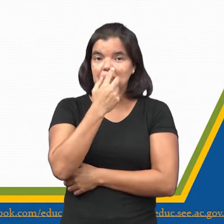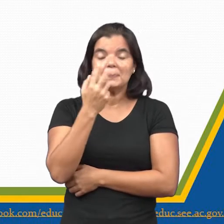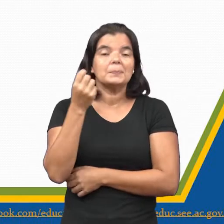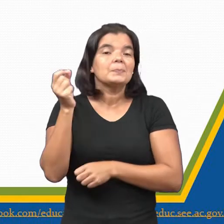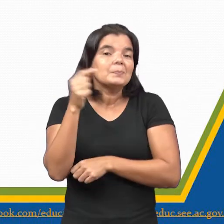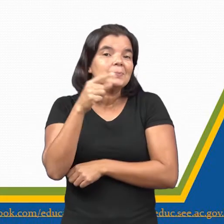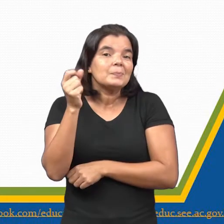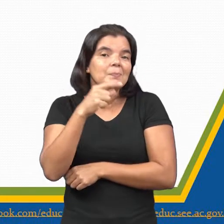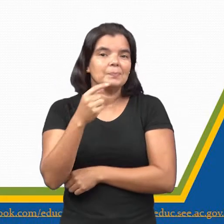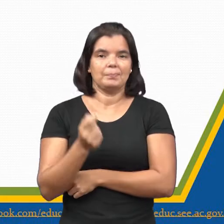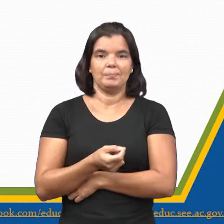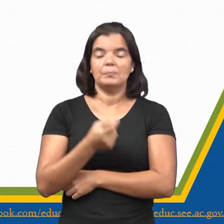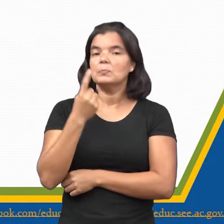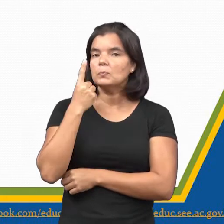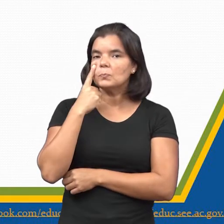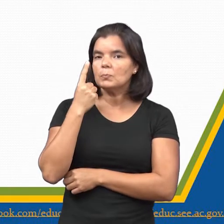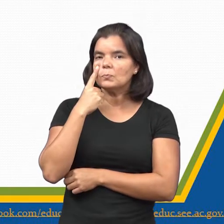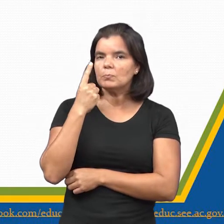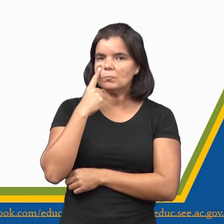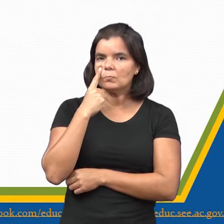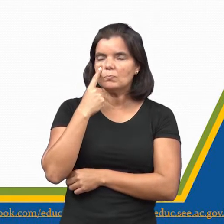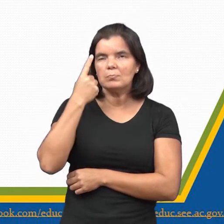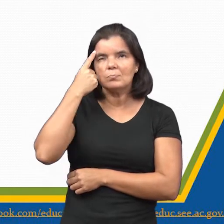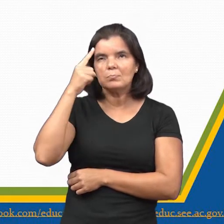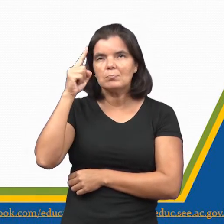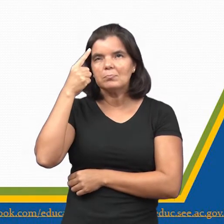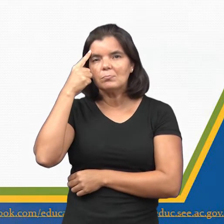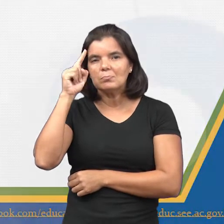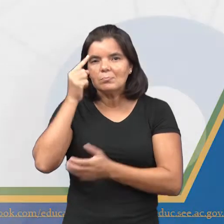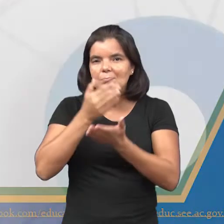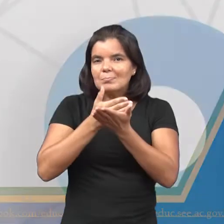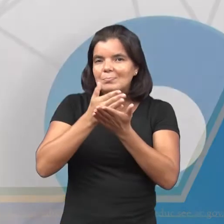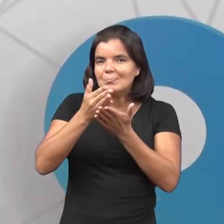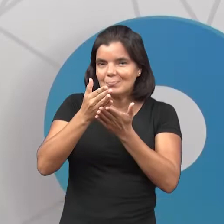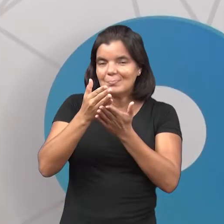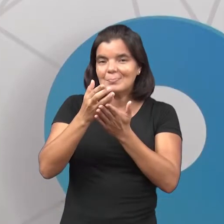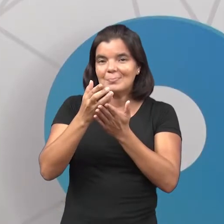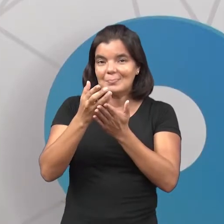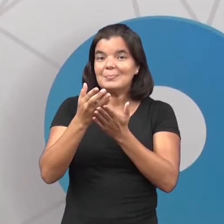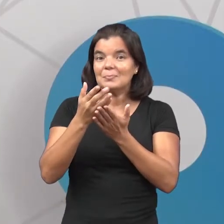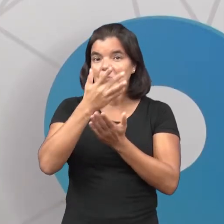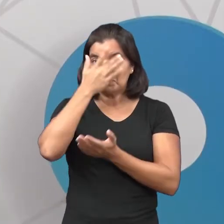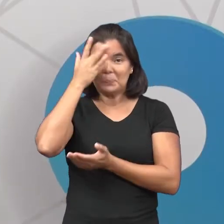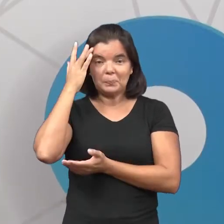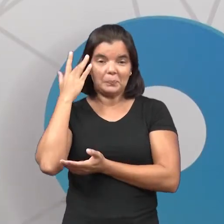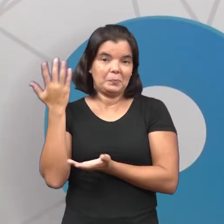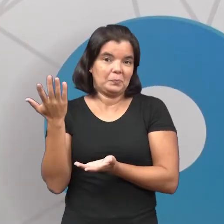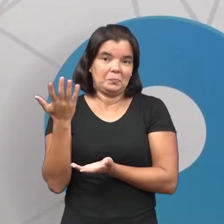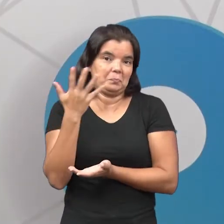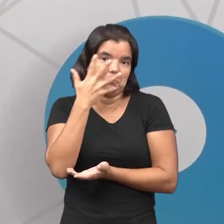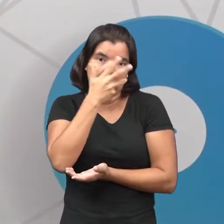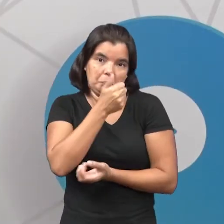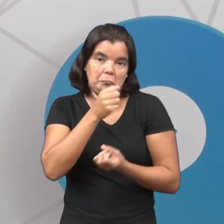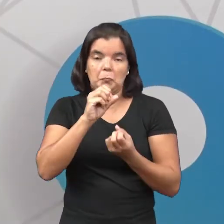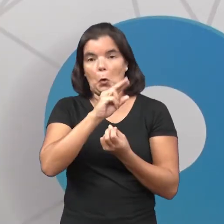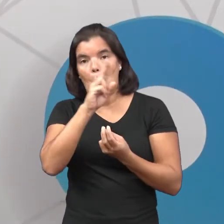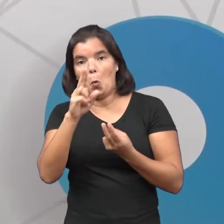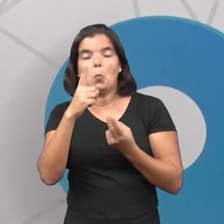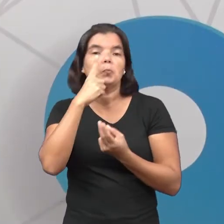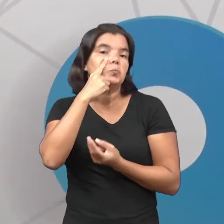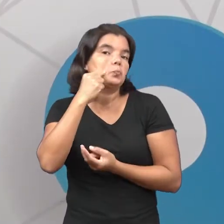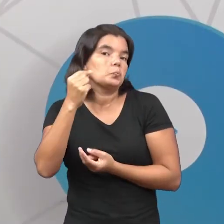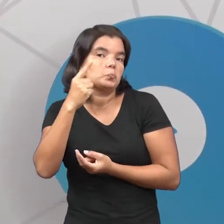piscina. Observe que criamos uma imagem inicial da gatinha. Se antes nós